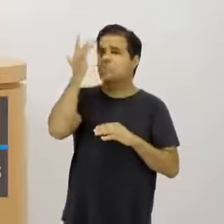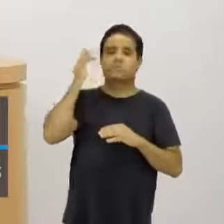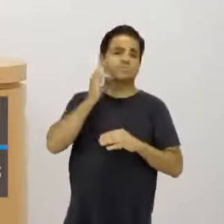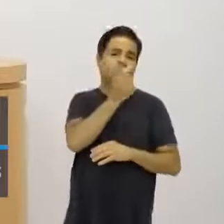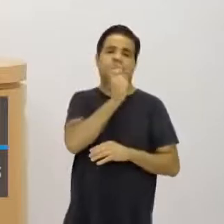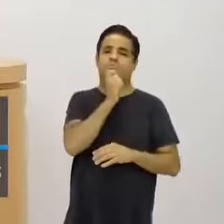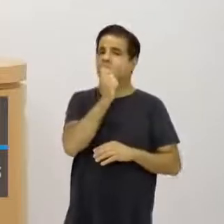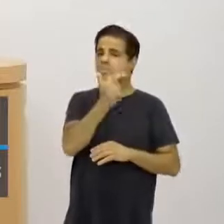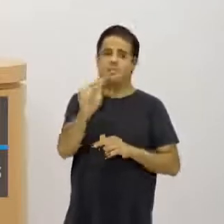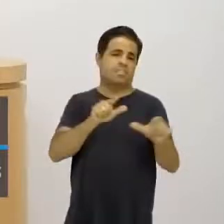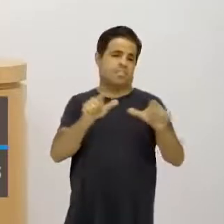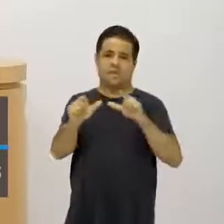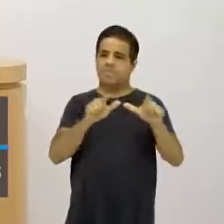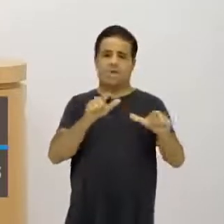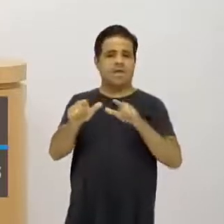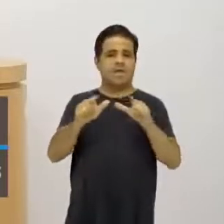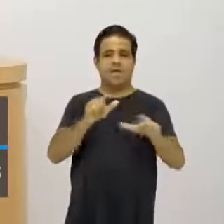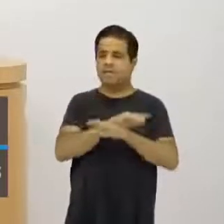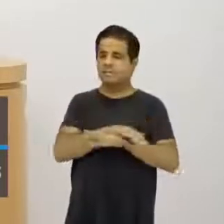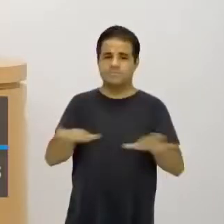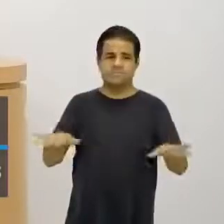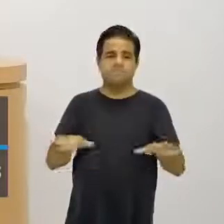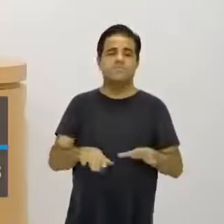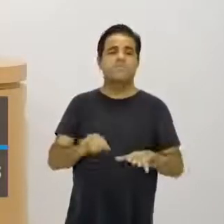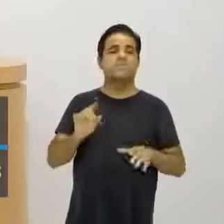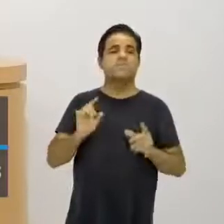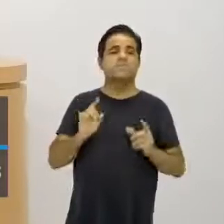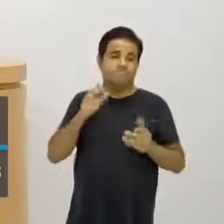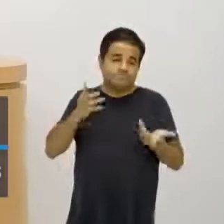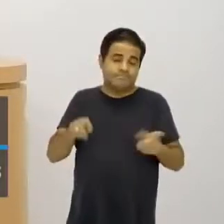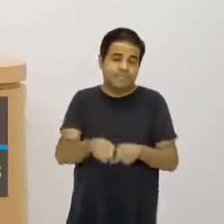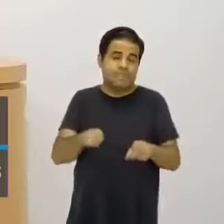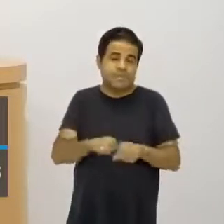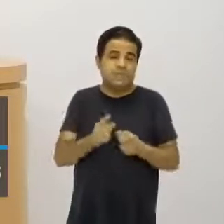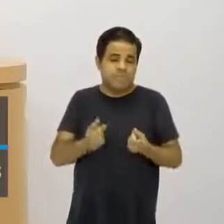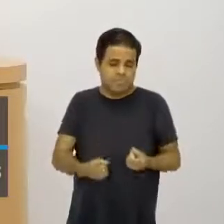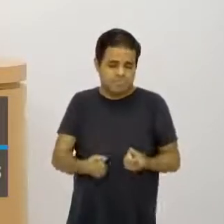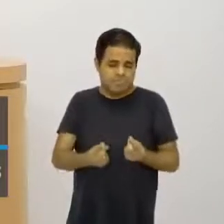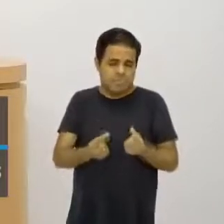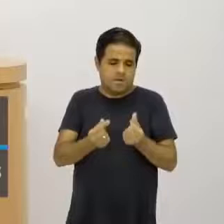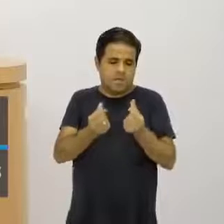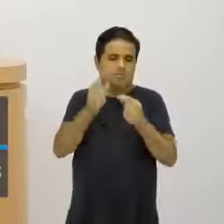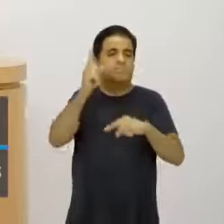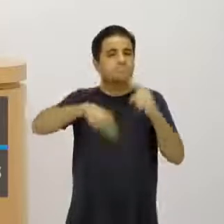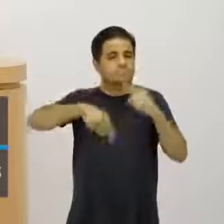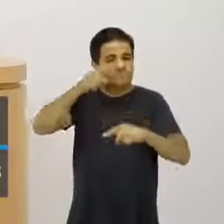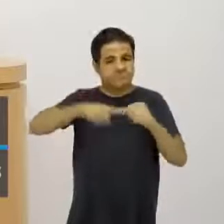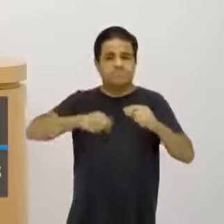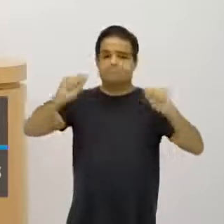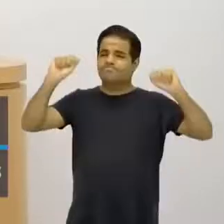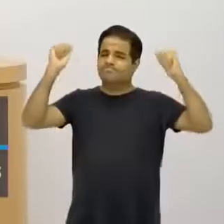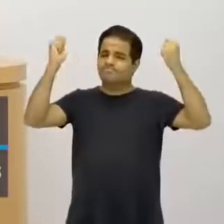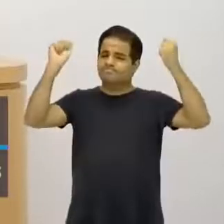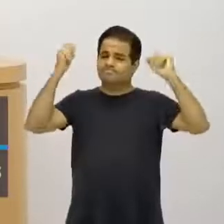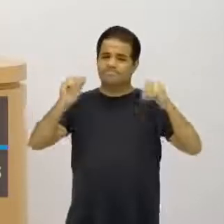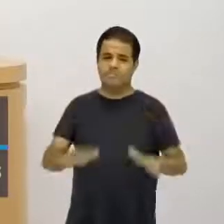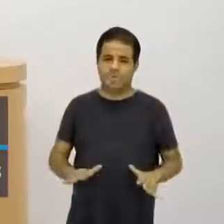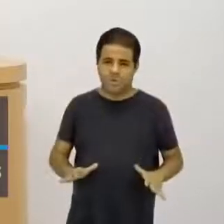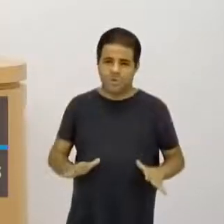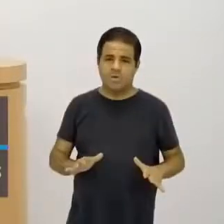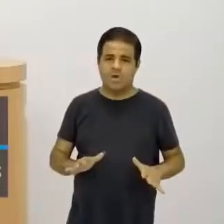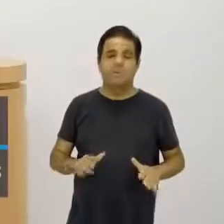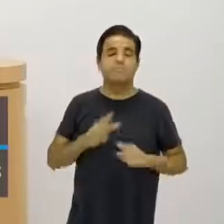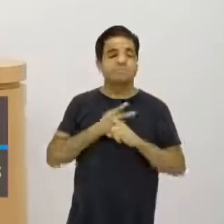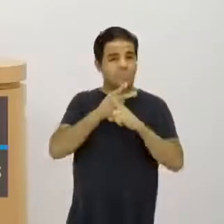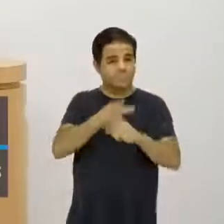ter trabalho, além do que o preço desses produtos primários desabam. E aí,